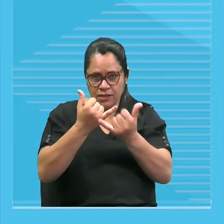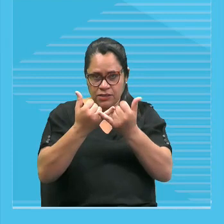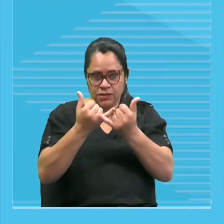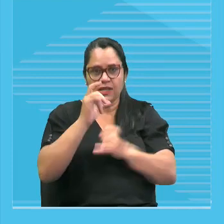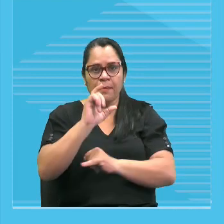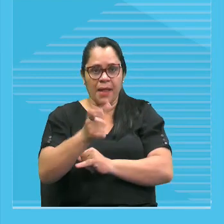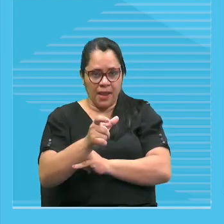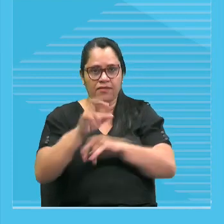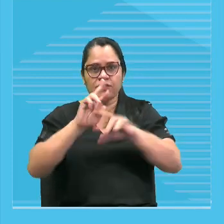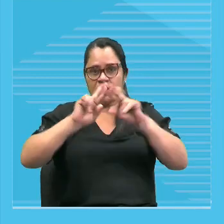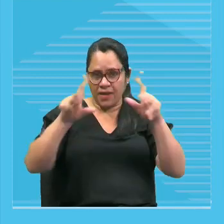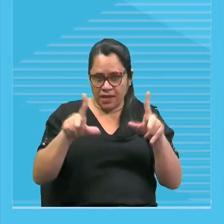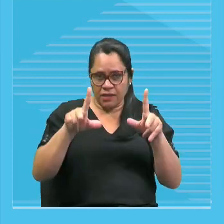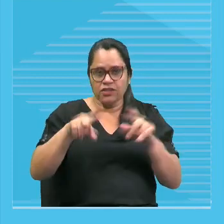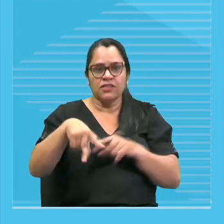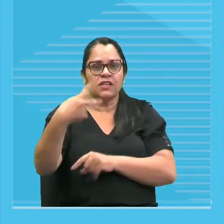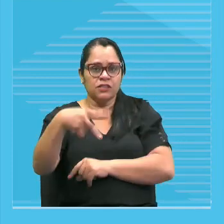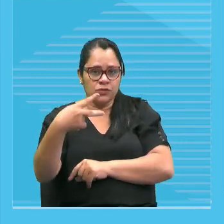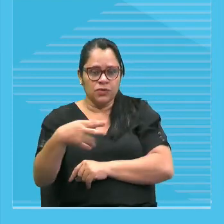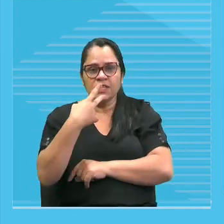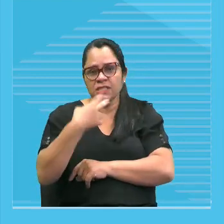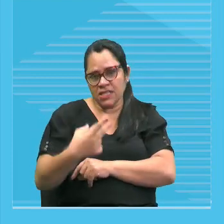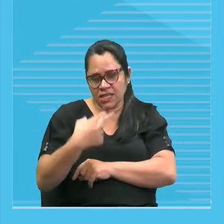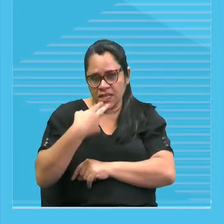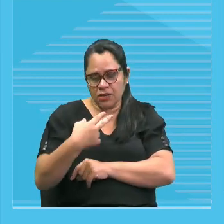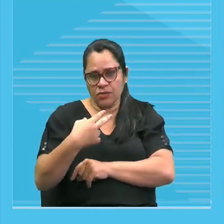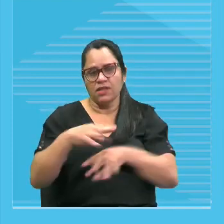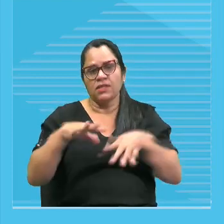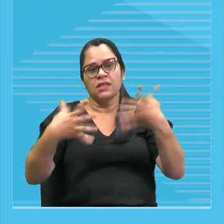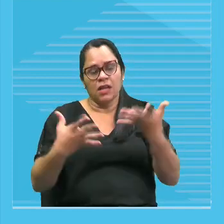línguas oficina